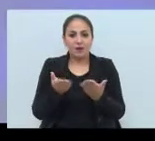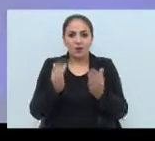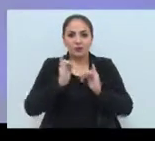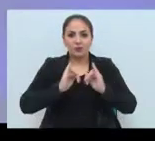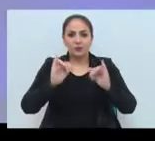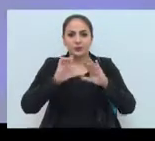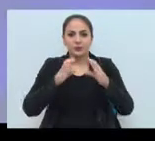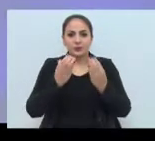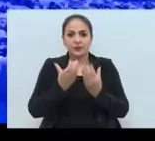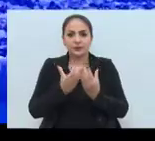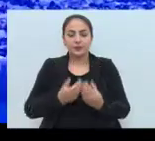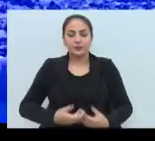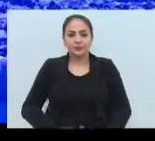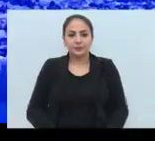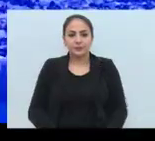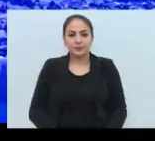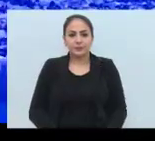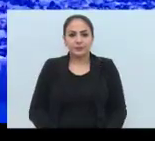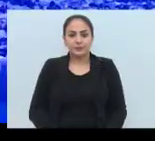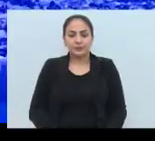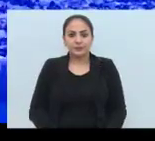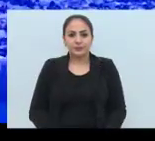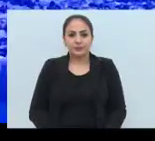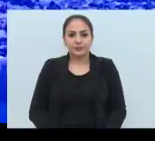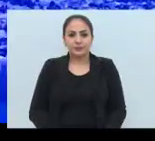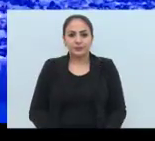no Jornal da Câmara.